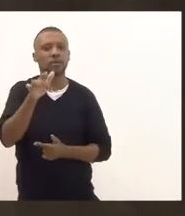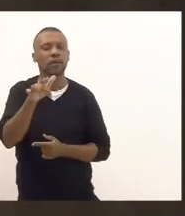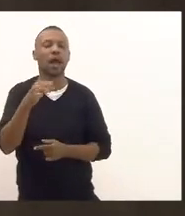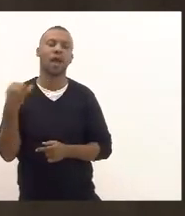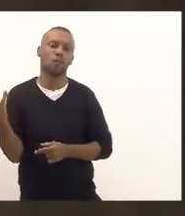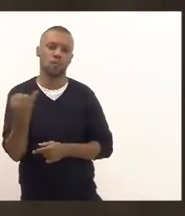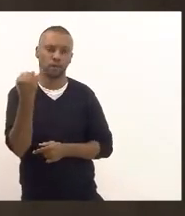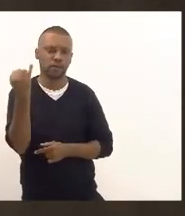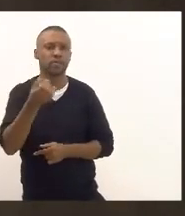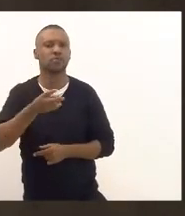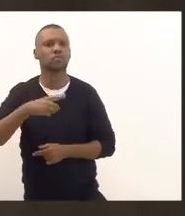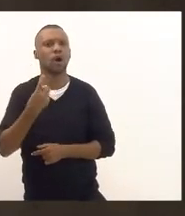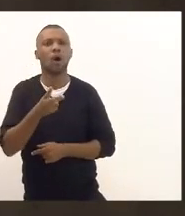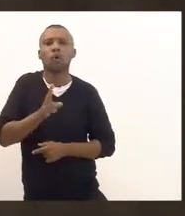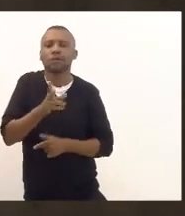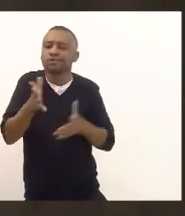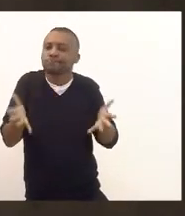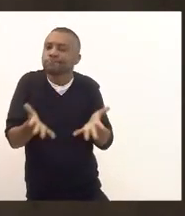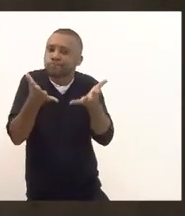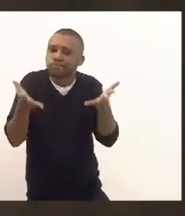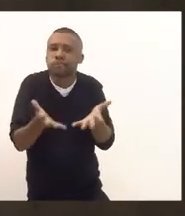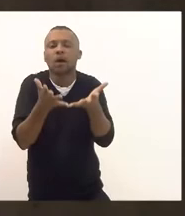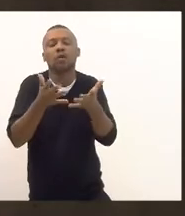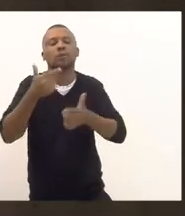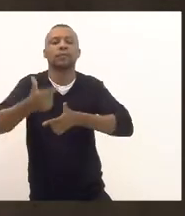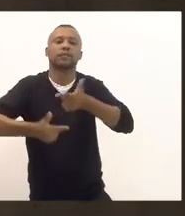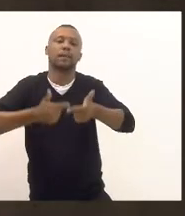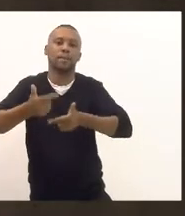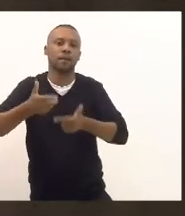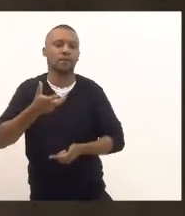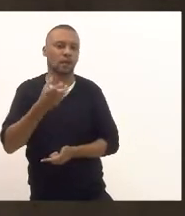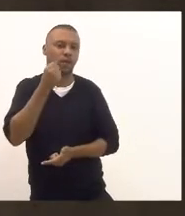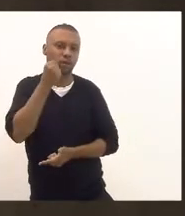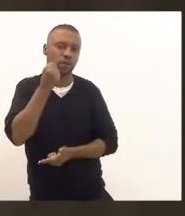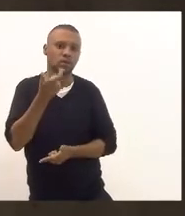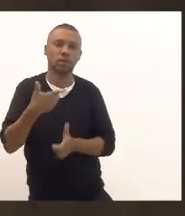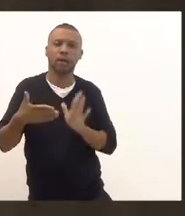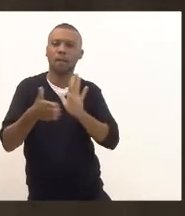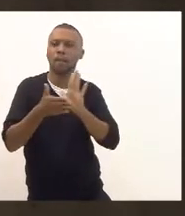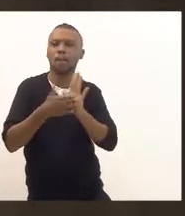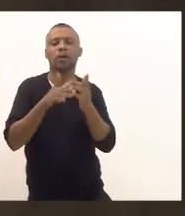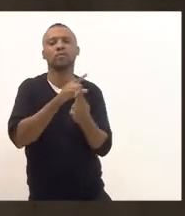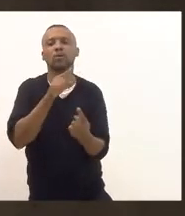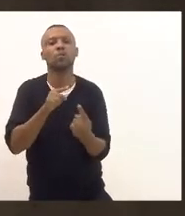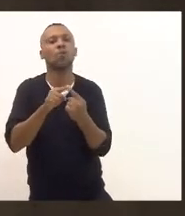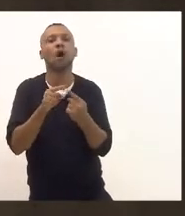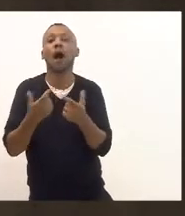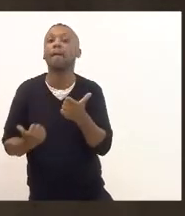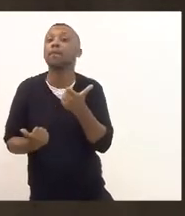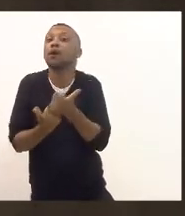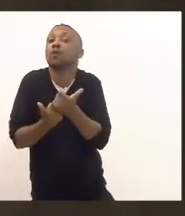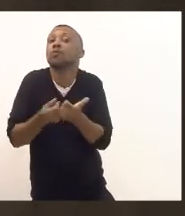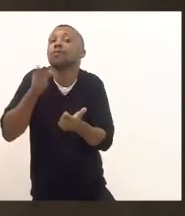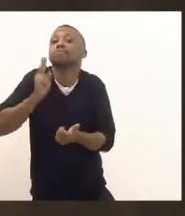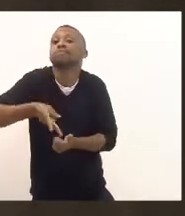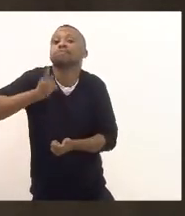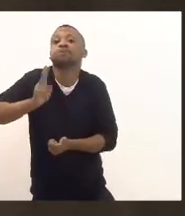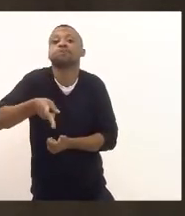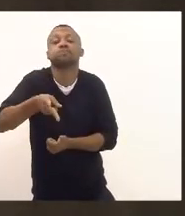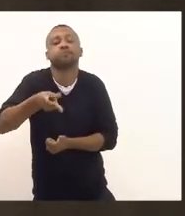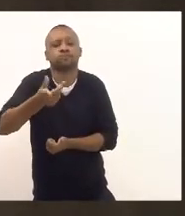super importante continuarmos com esse trabalho com essa proposta apoiando sempre